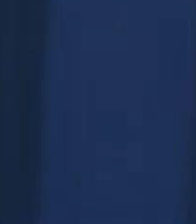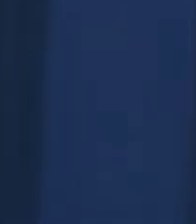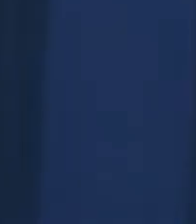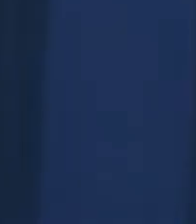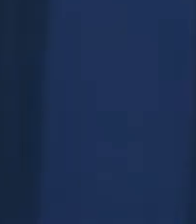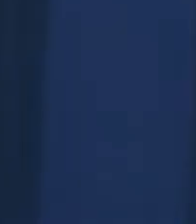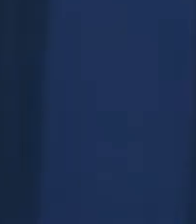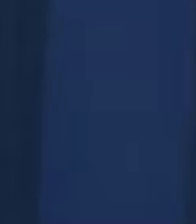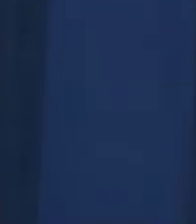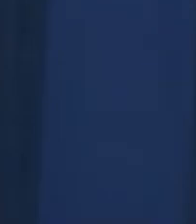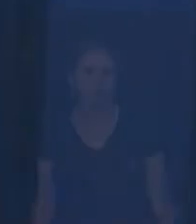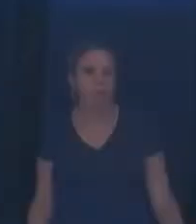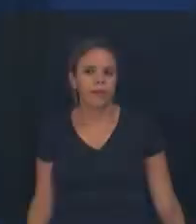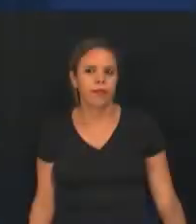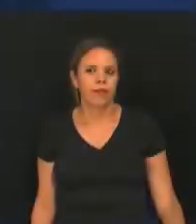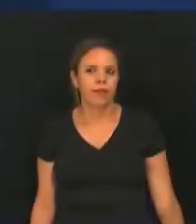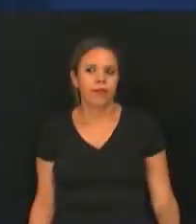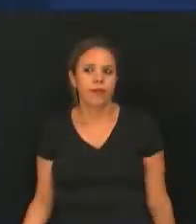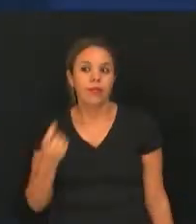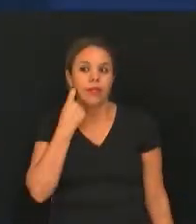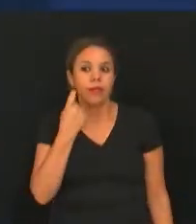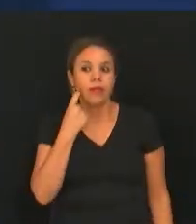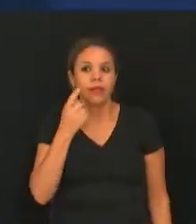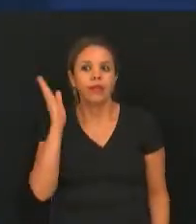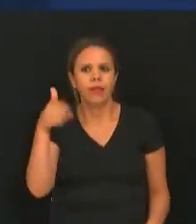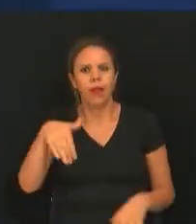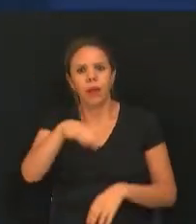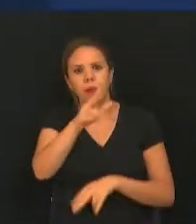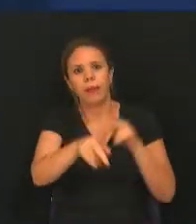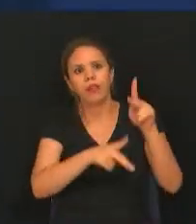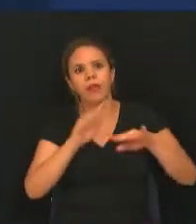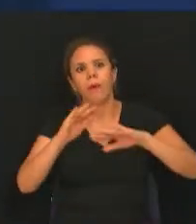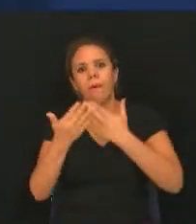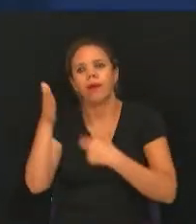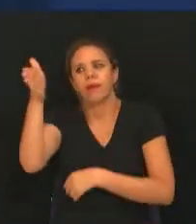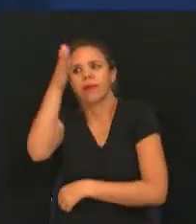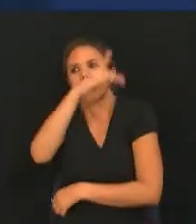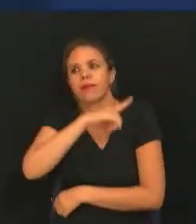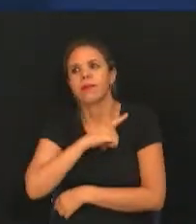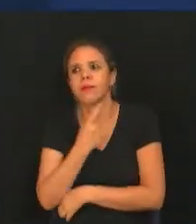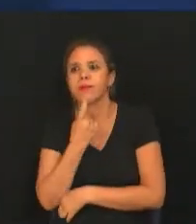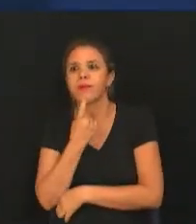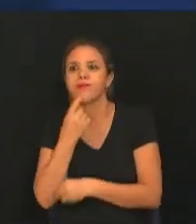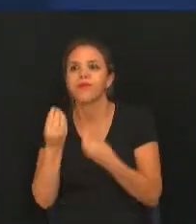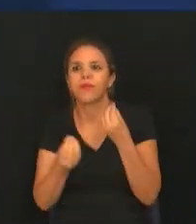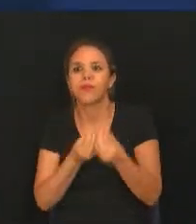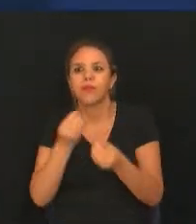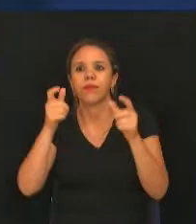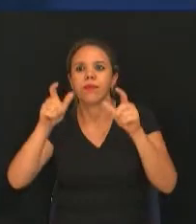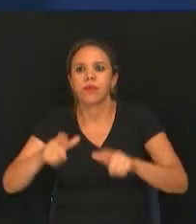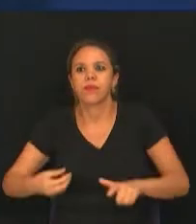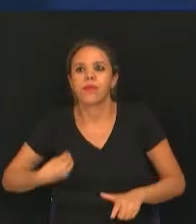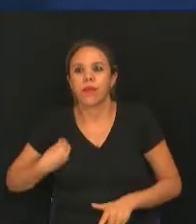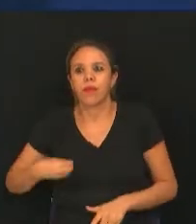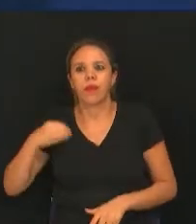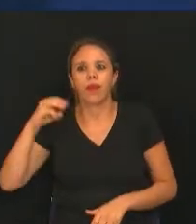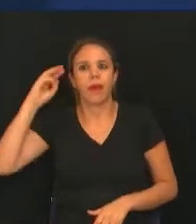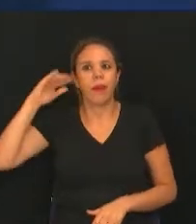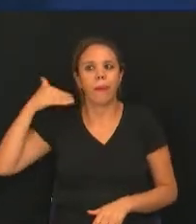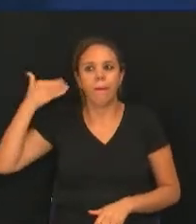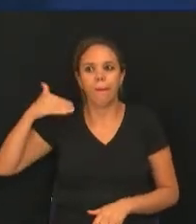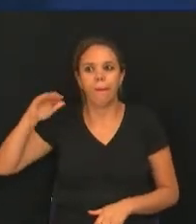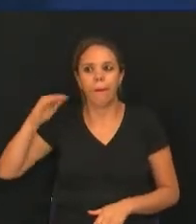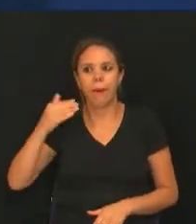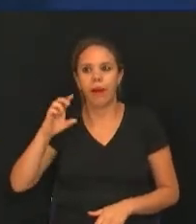Sexta-feira, como você já sabe, é dia de enviar a nossa equipe para algum bairro da cidade de Campinas. Onde será que a Mariana Meira e o